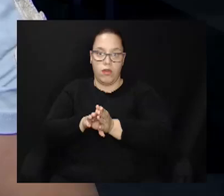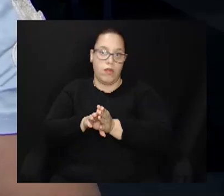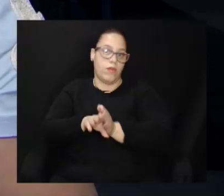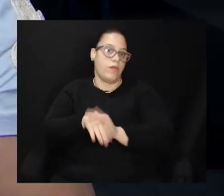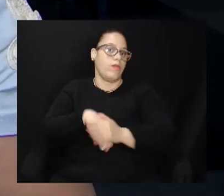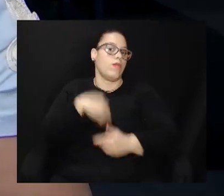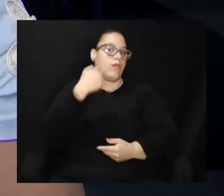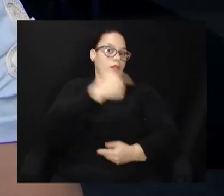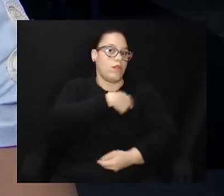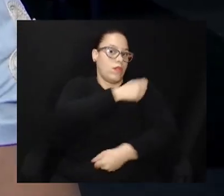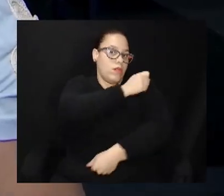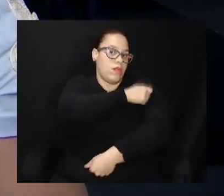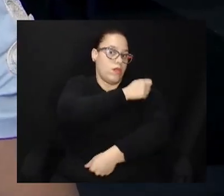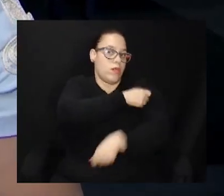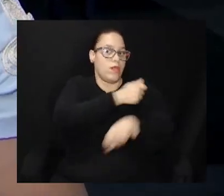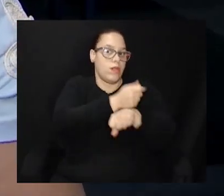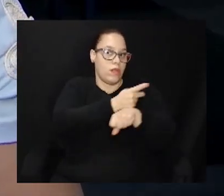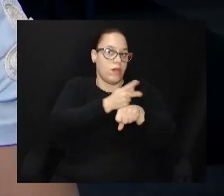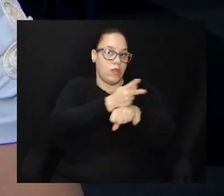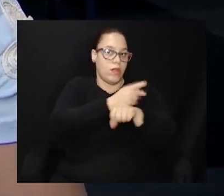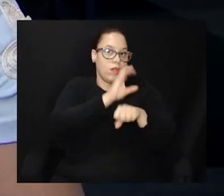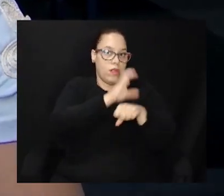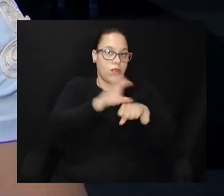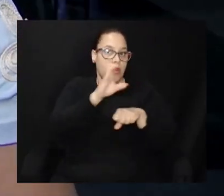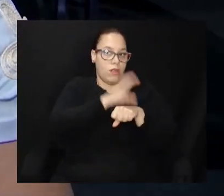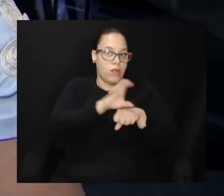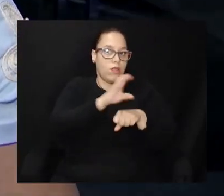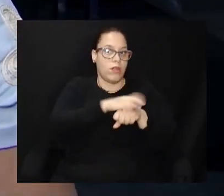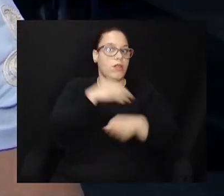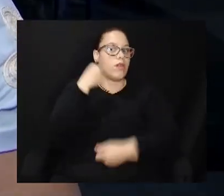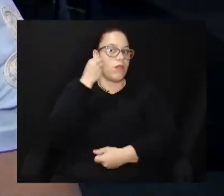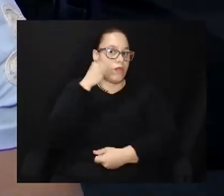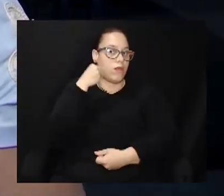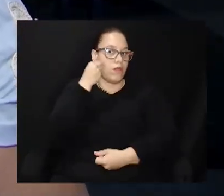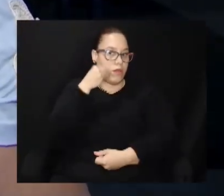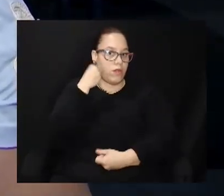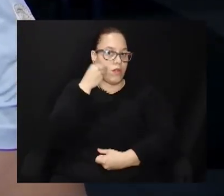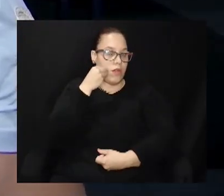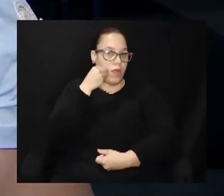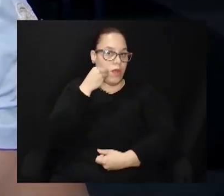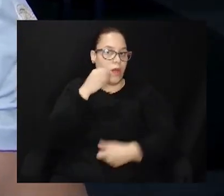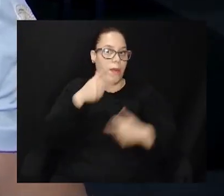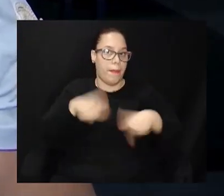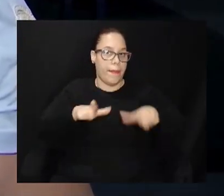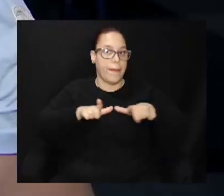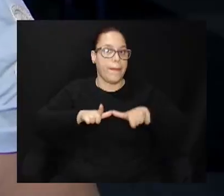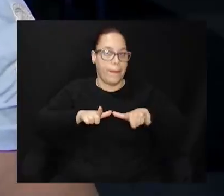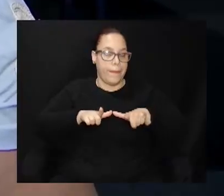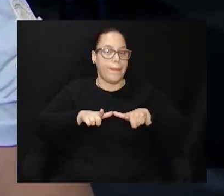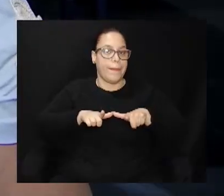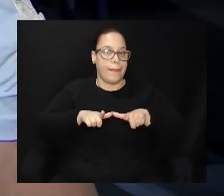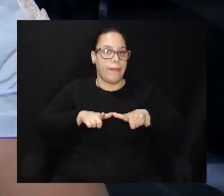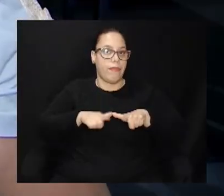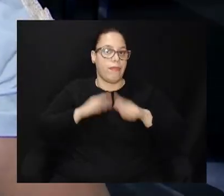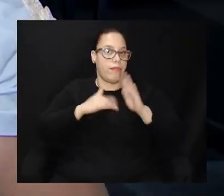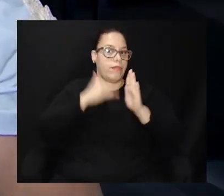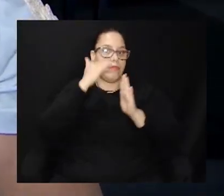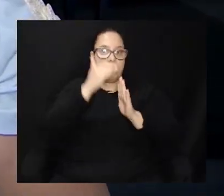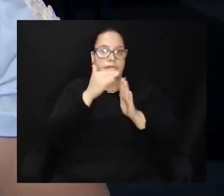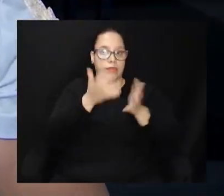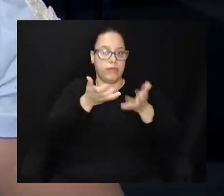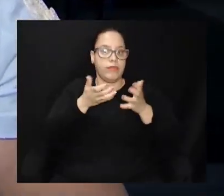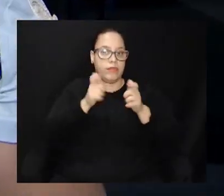alunos procuram os cursos para ter uma experiência, né? Para ter uma certificação e, acima de tudo, eles querem abrir o